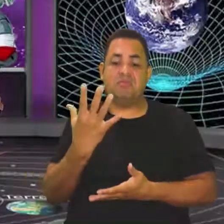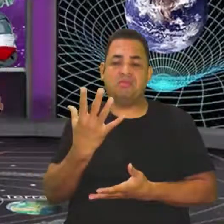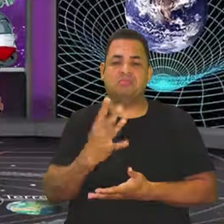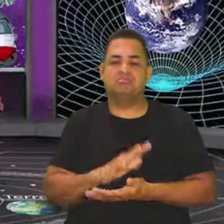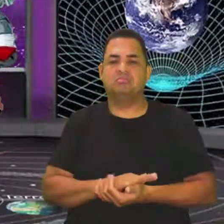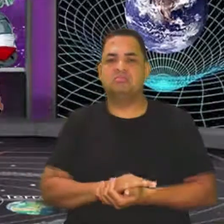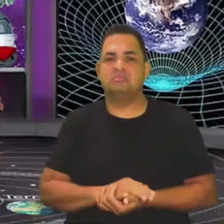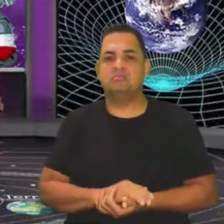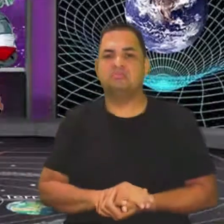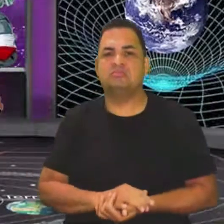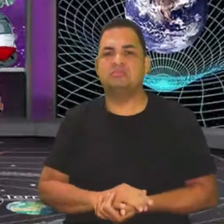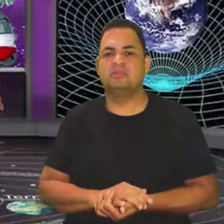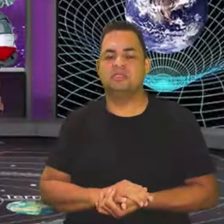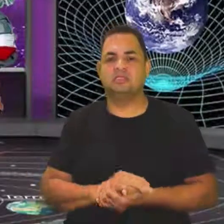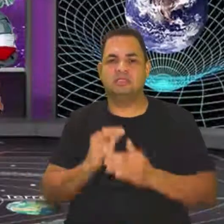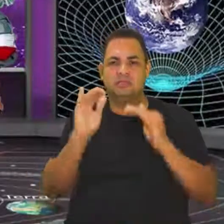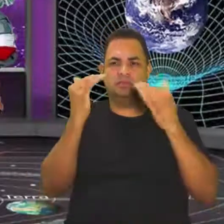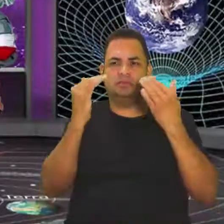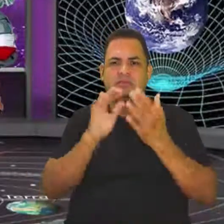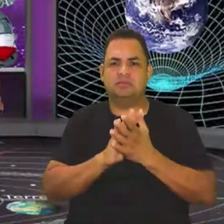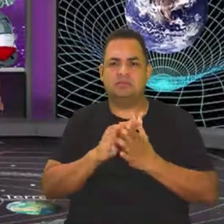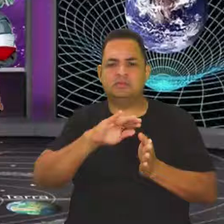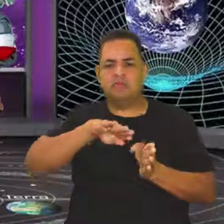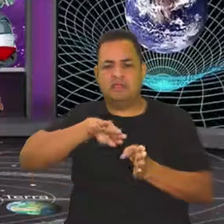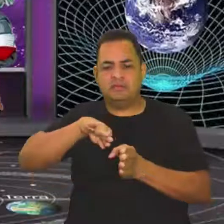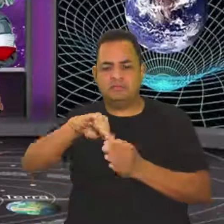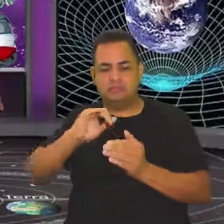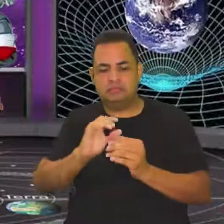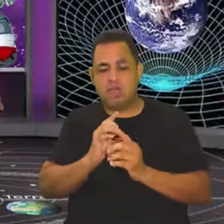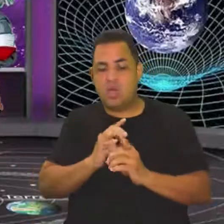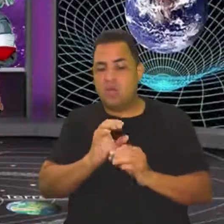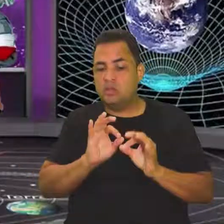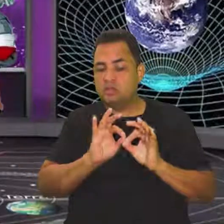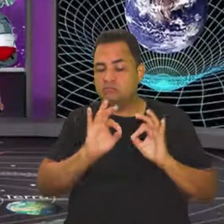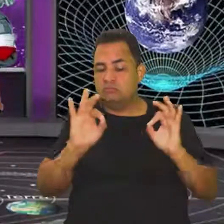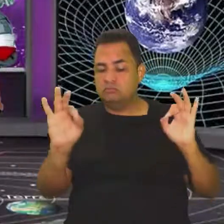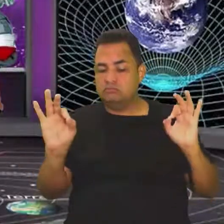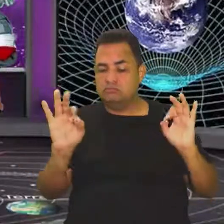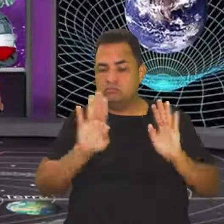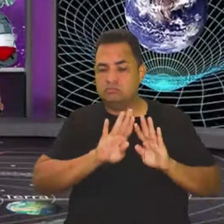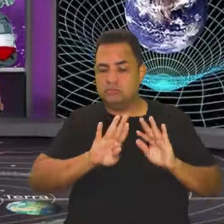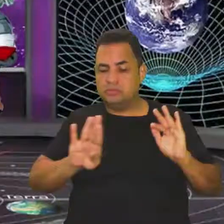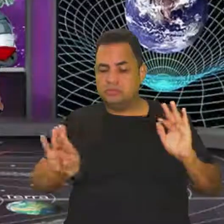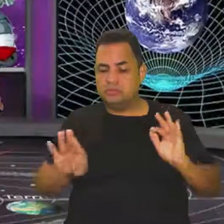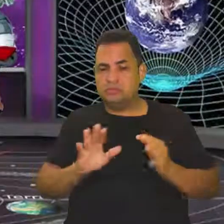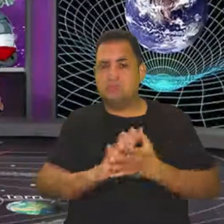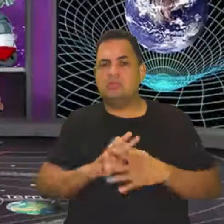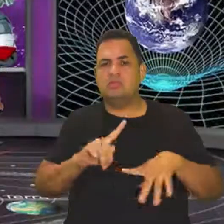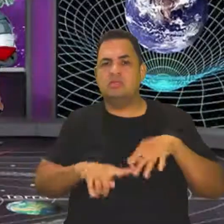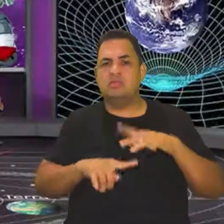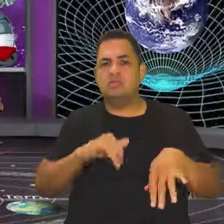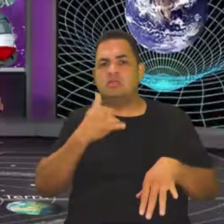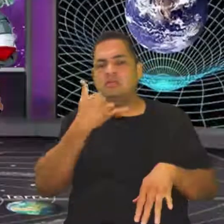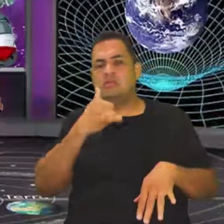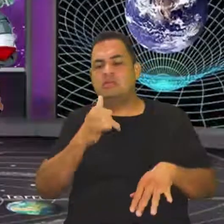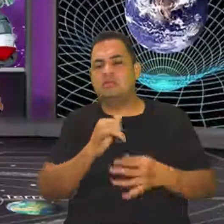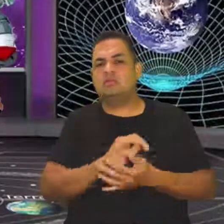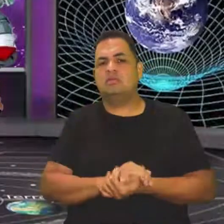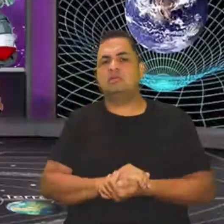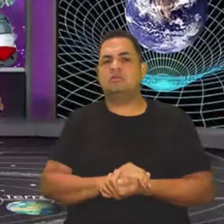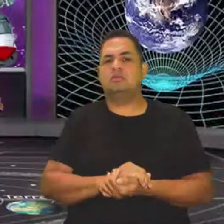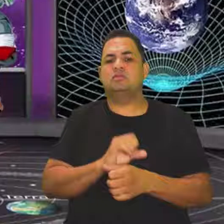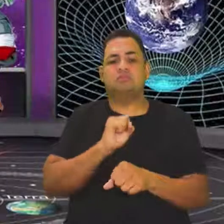que prestar atenção é estar afastado de materiais elétricos, de preferência, se está muito forte esse raio, desligar,